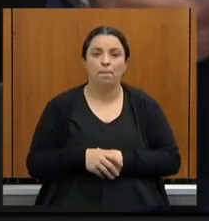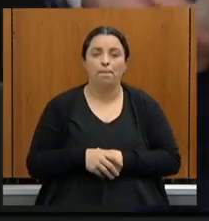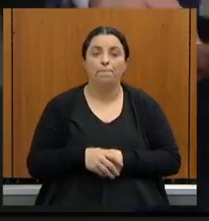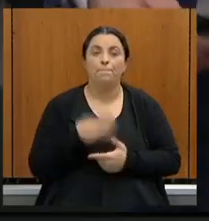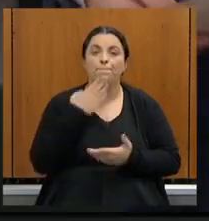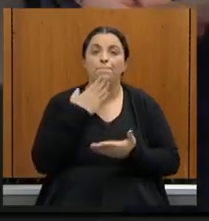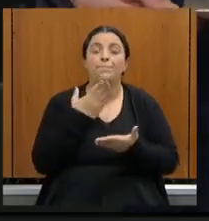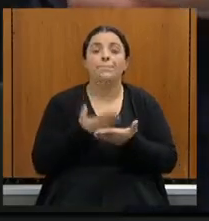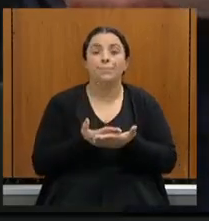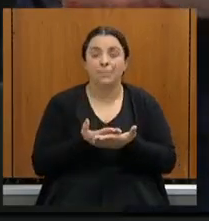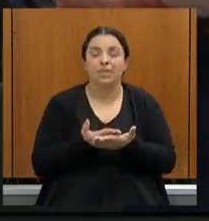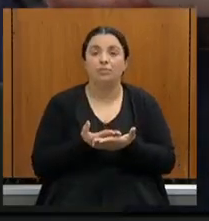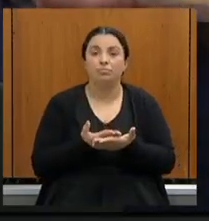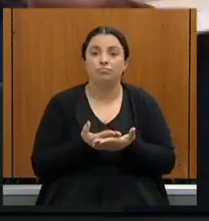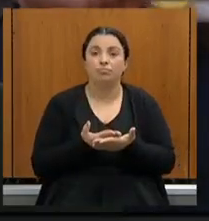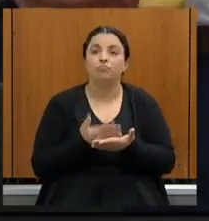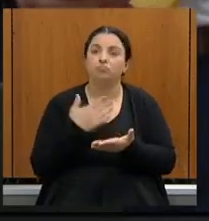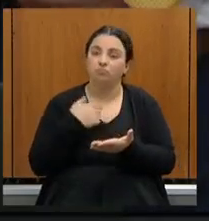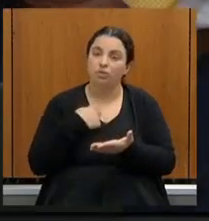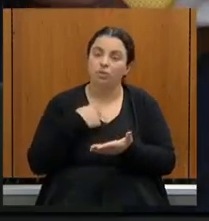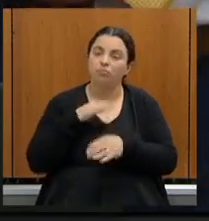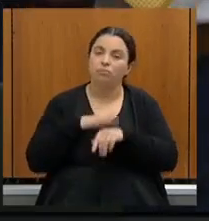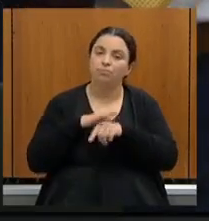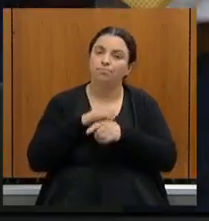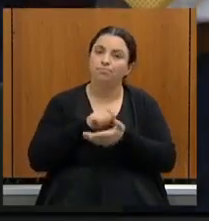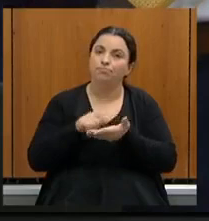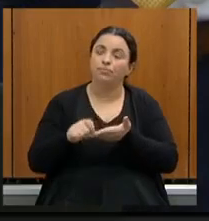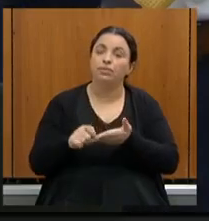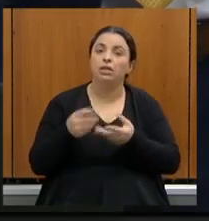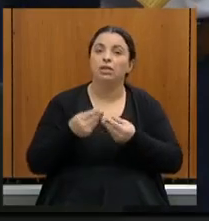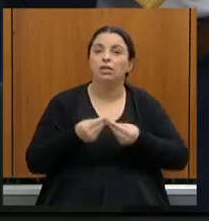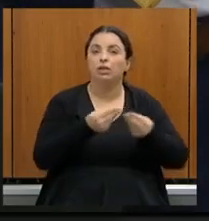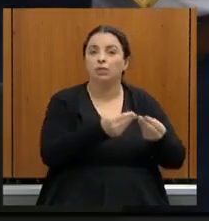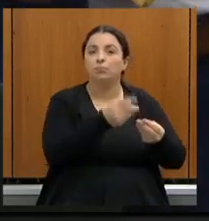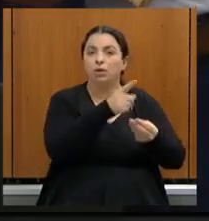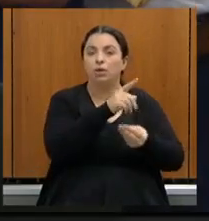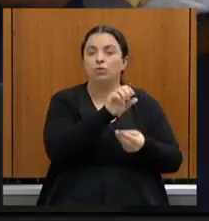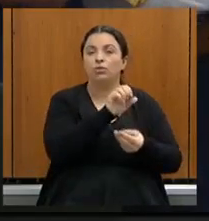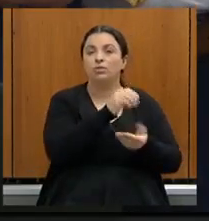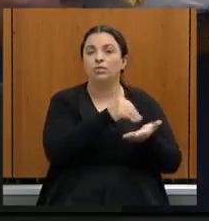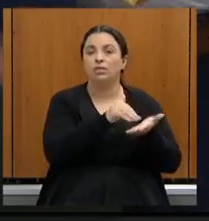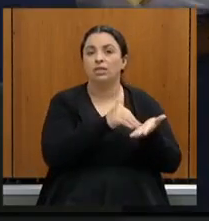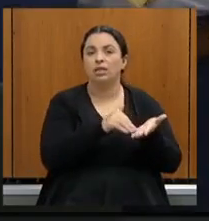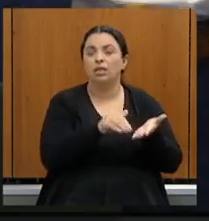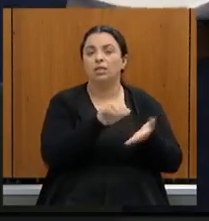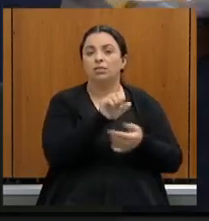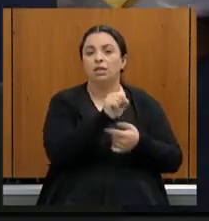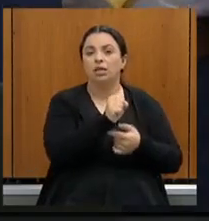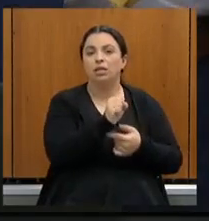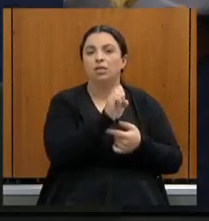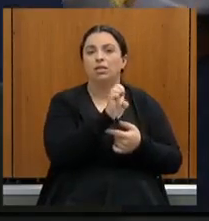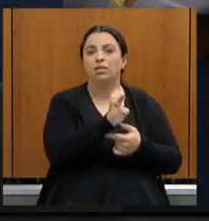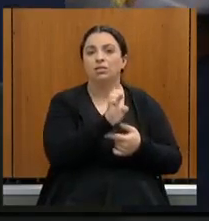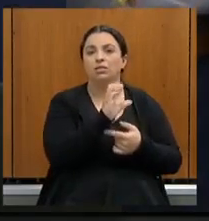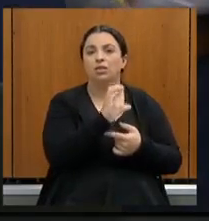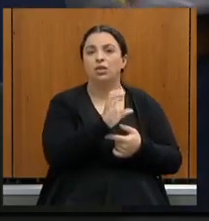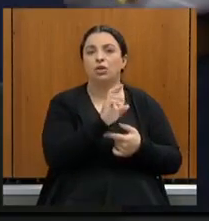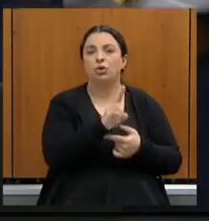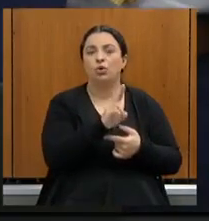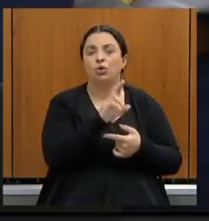requerimento também de nossa autoria é que é que seja encaminhada ao secretário a Secretaria de Estado de